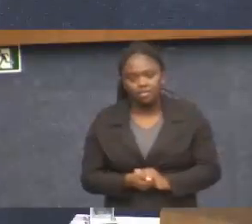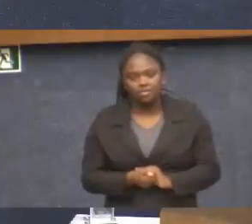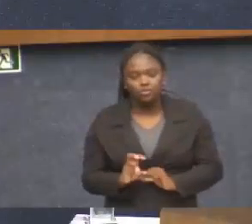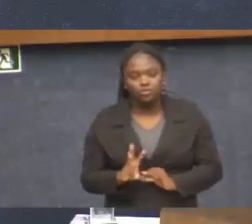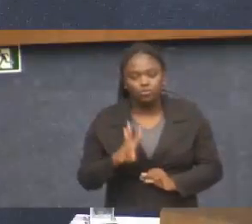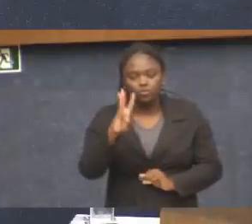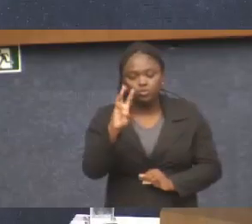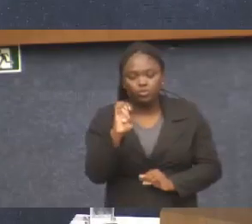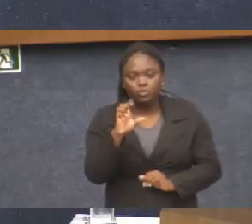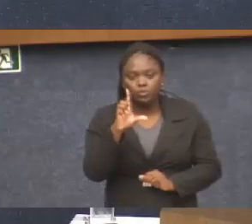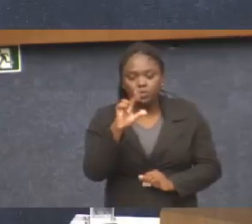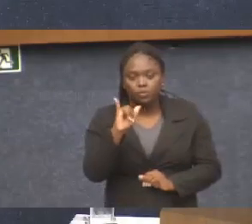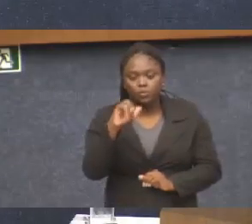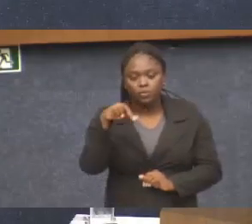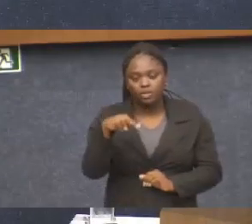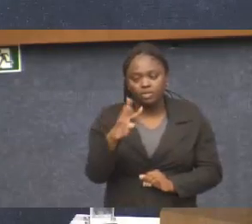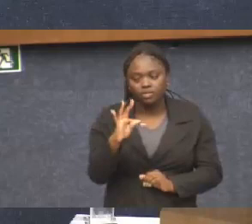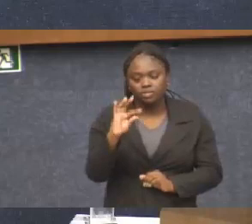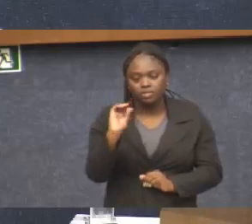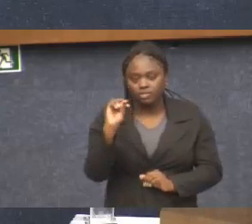Wellington dos Reis Coelho.